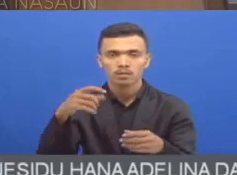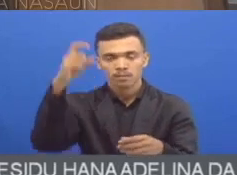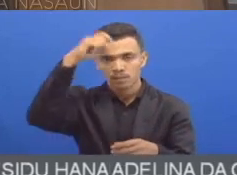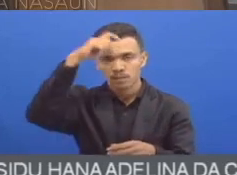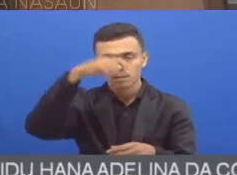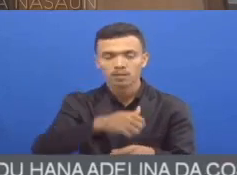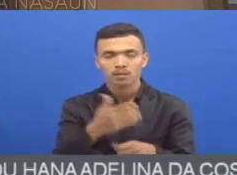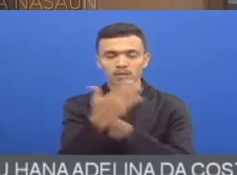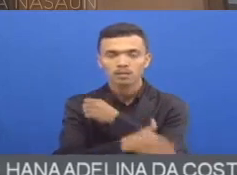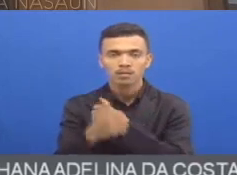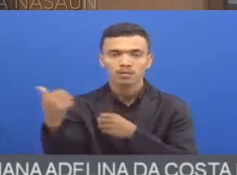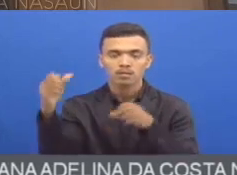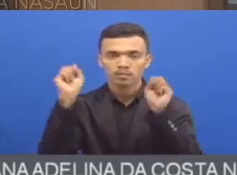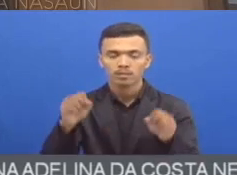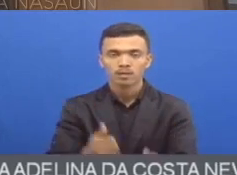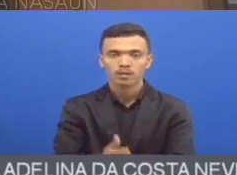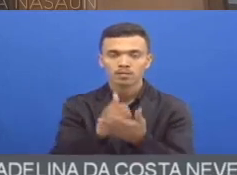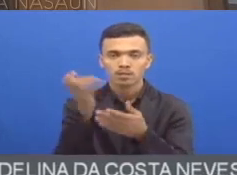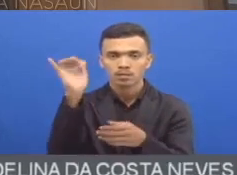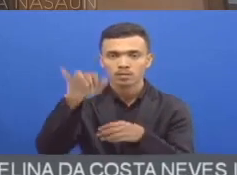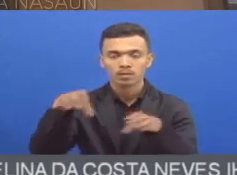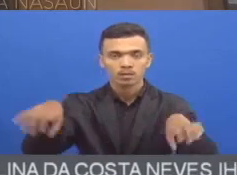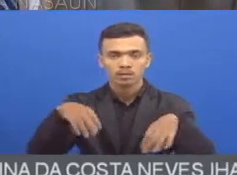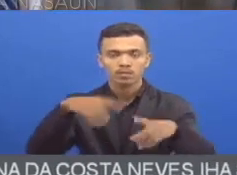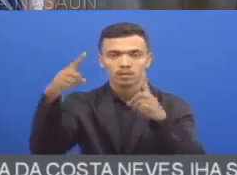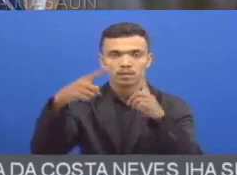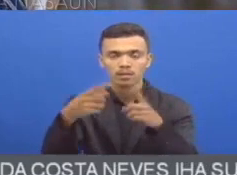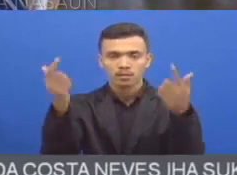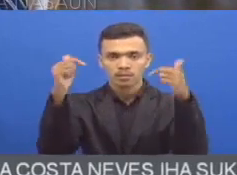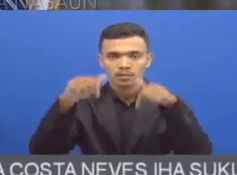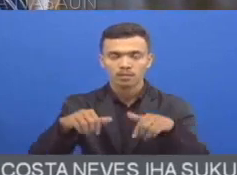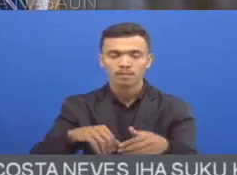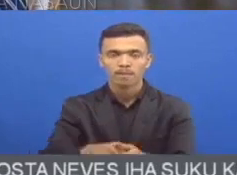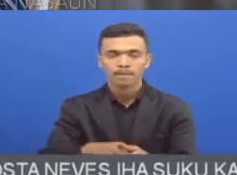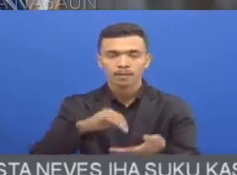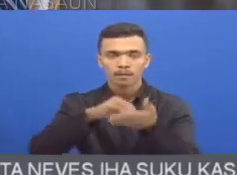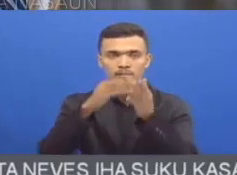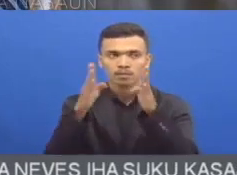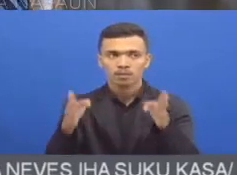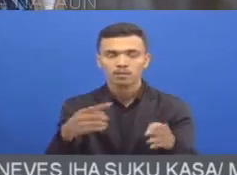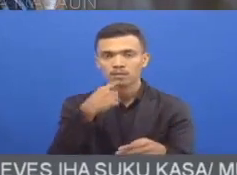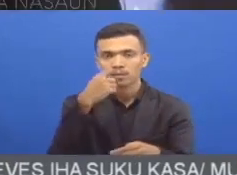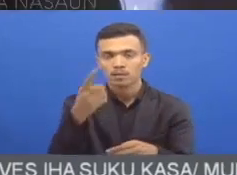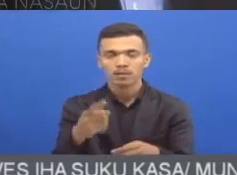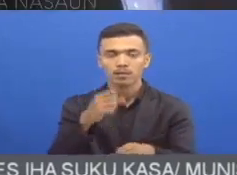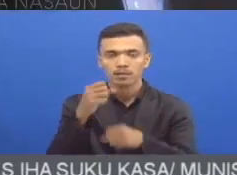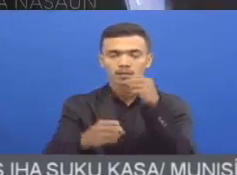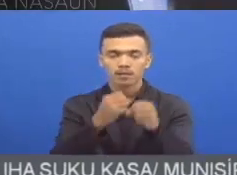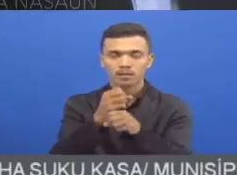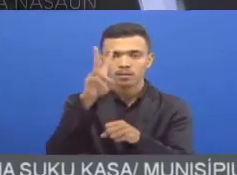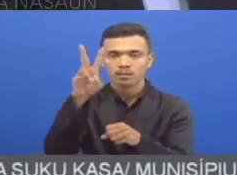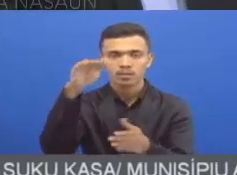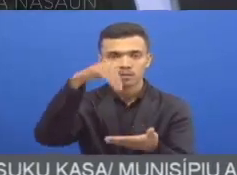de atuação, ser nia desempenho a ira fila fali mai. Bolseiro Lorenzo Suni Garante. Durante Tinanrua,